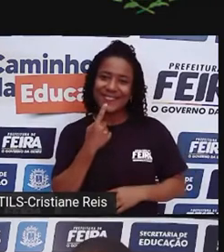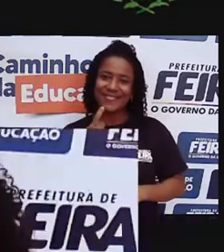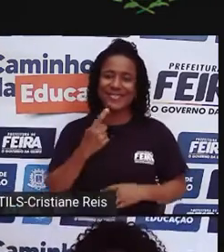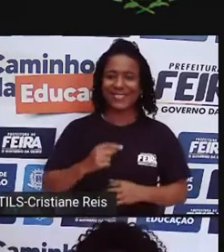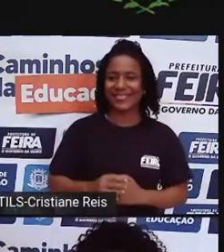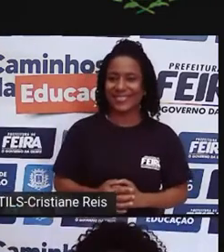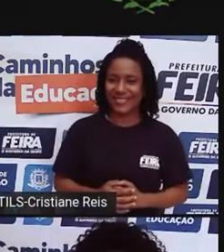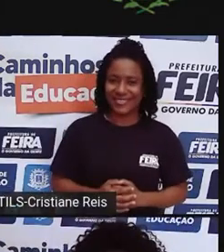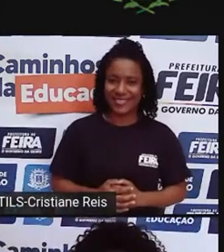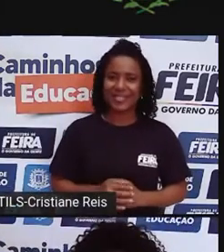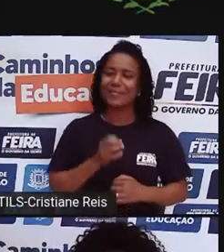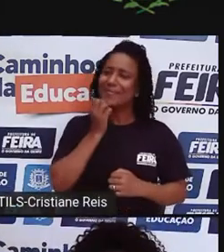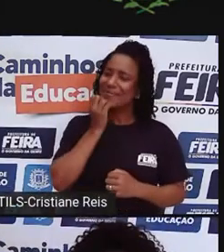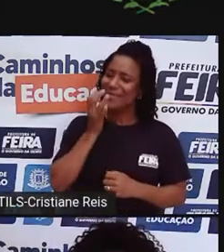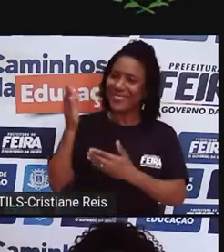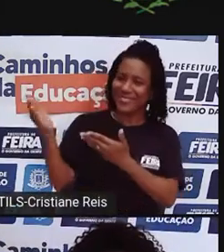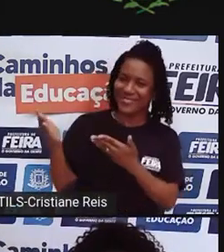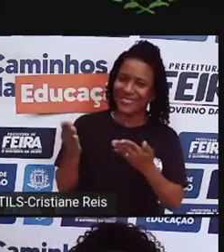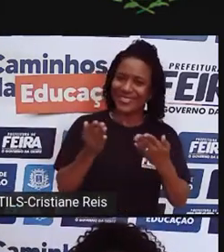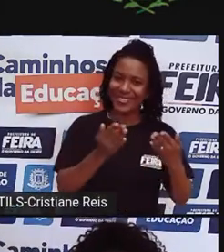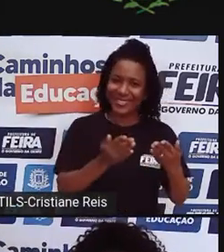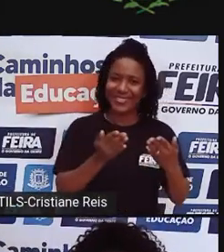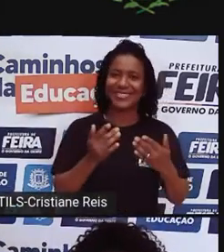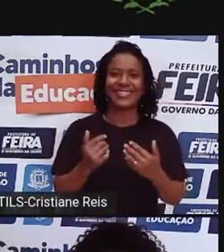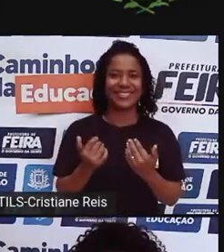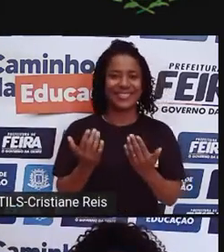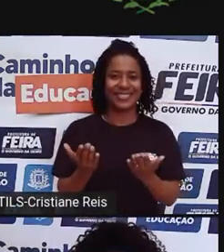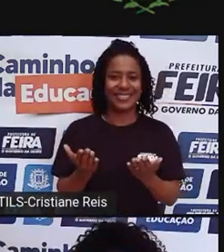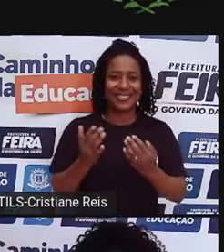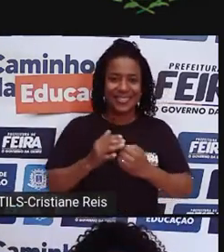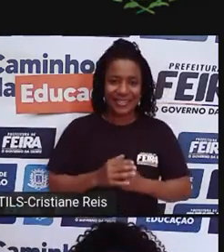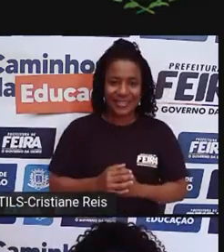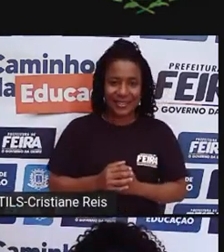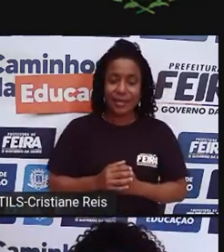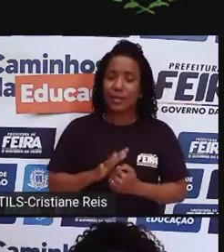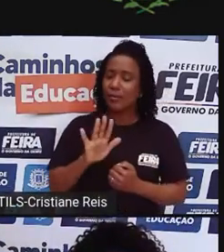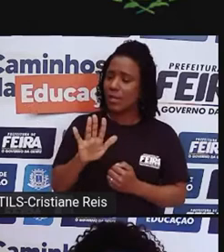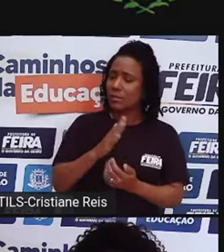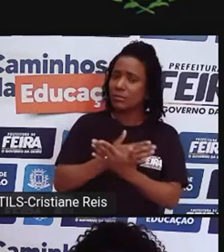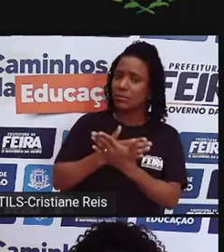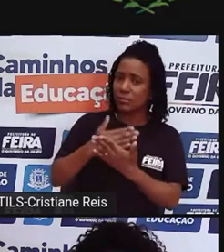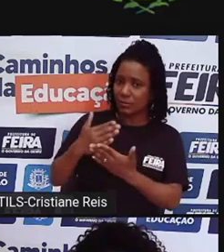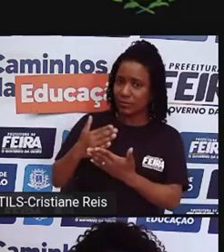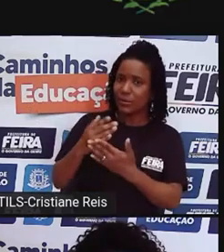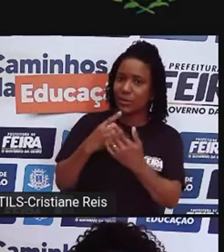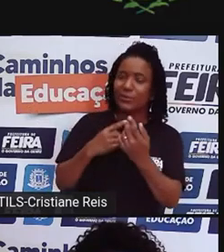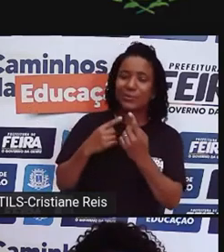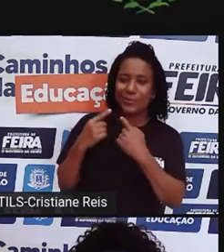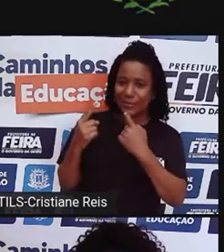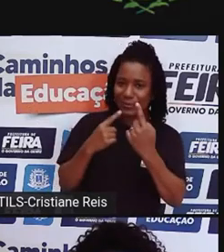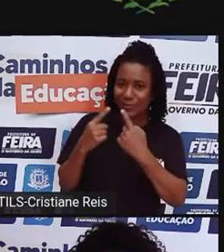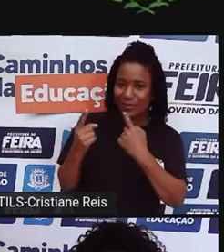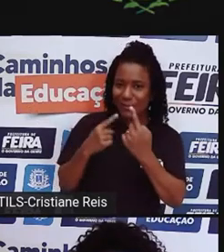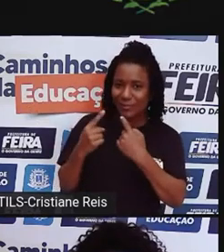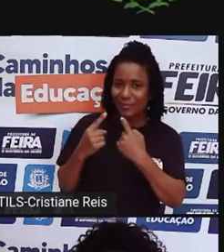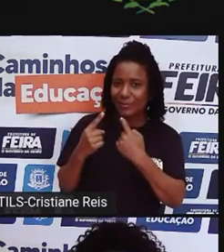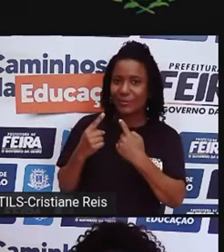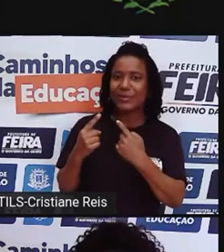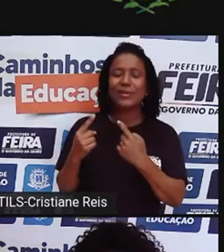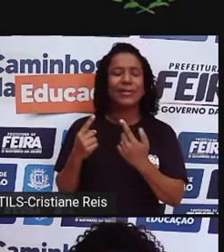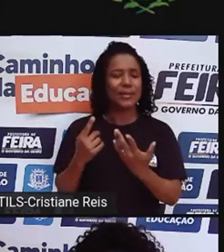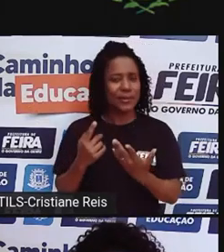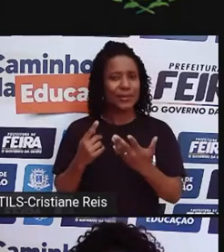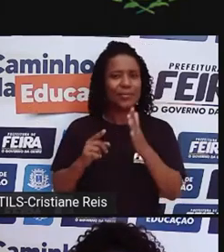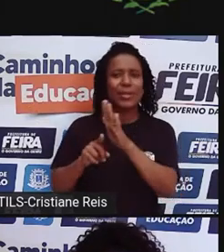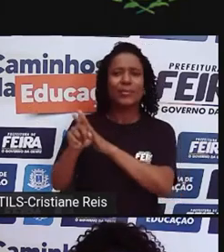Beleza, muito bem-vinda, Esté. Esté, para começar a nossa conversa, conta pra gente um pouquinho como é sua relação